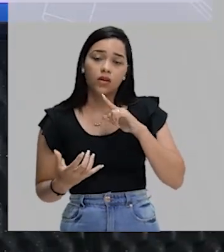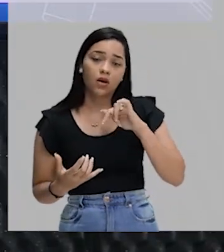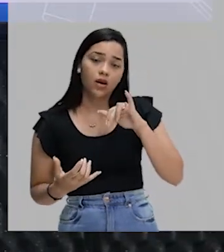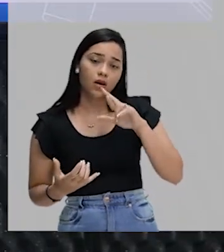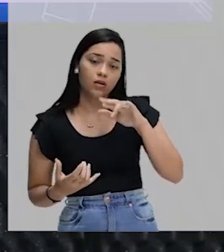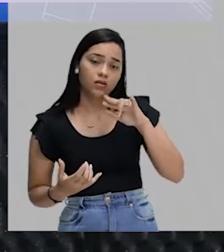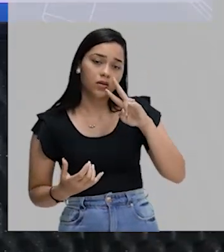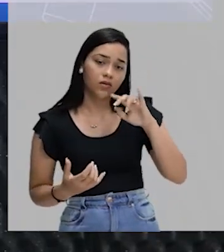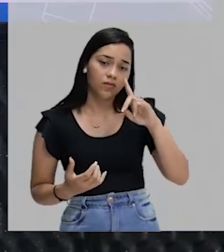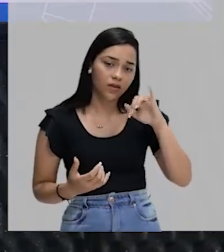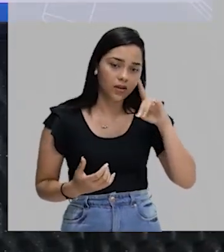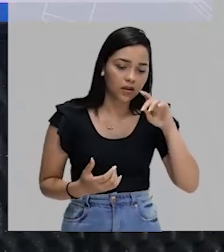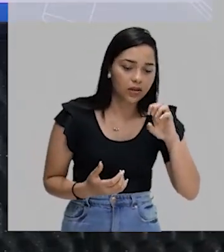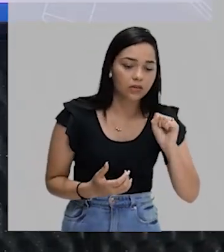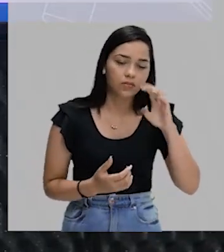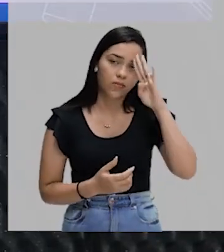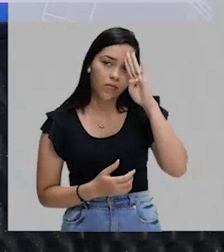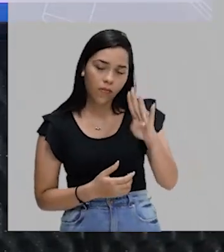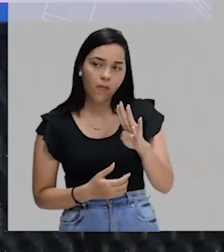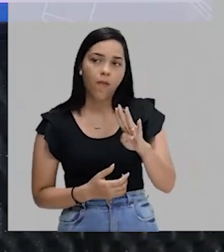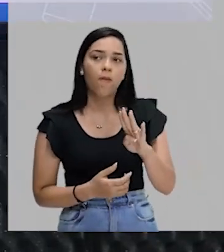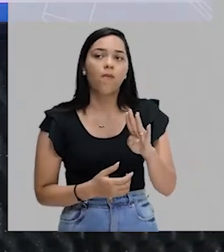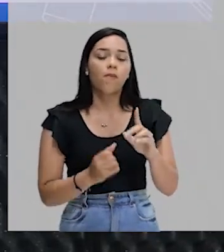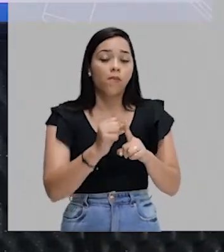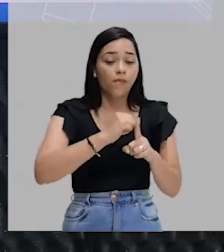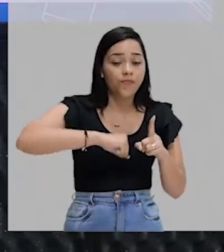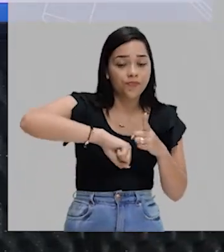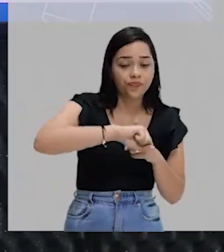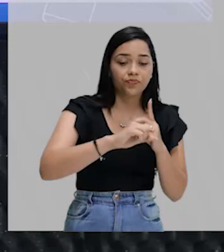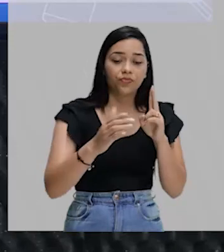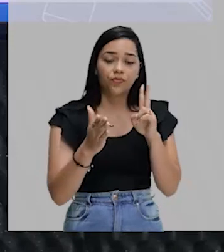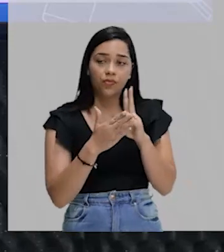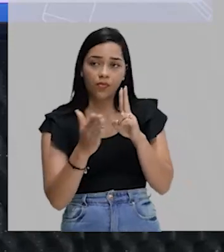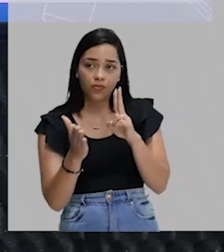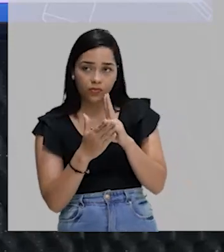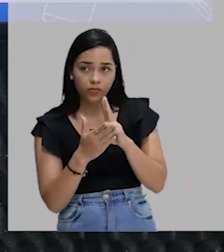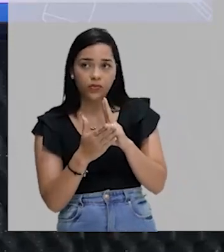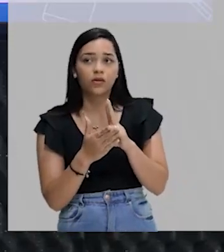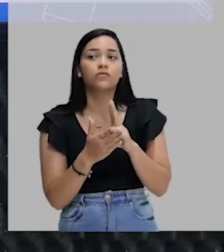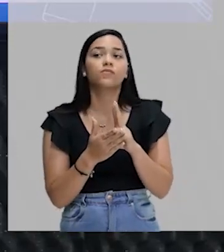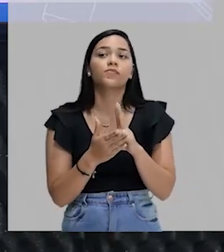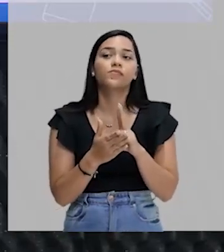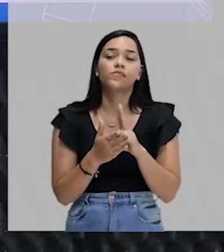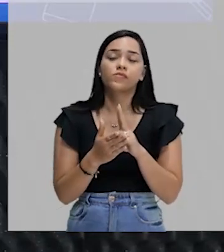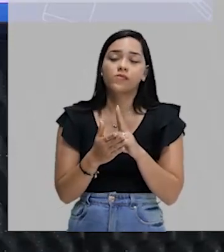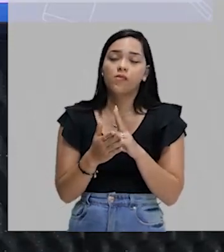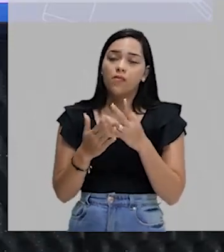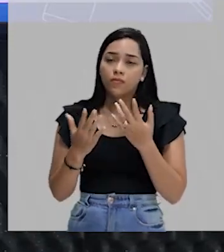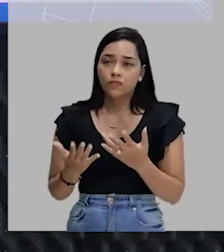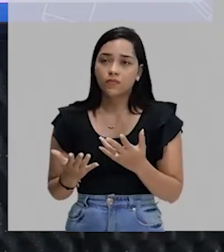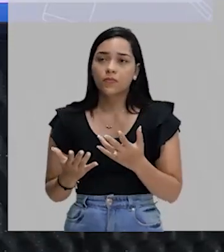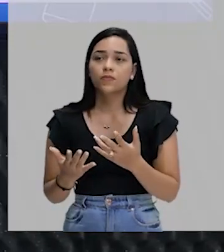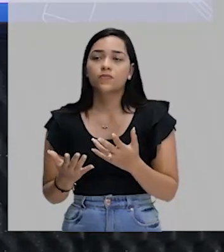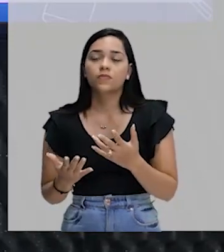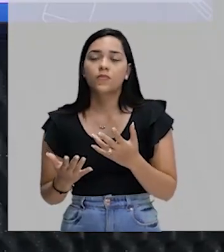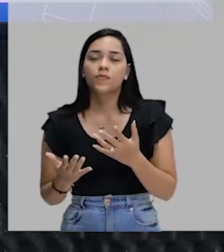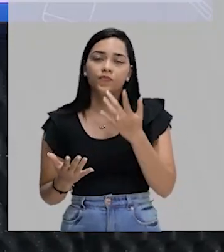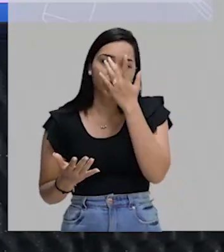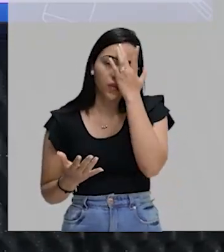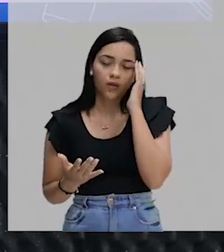rivalidades, principalmente entre sociedades indígenas, sociedades dos nativos, dos